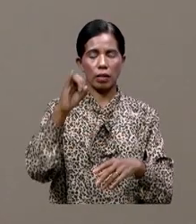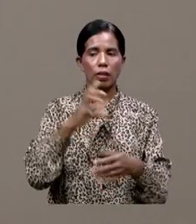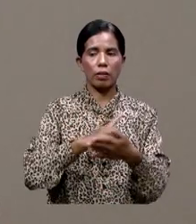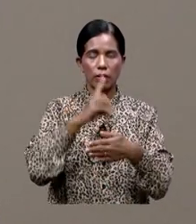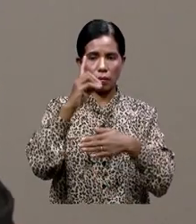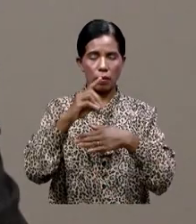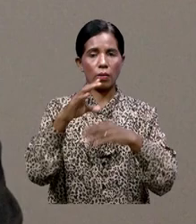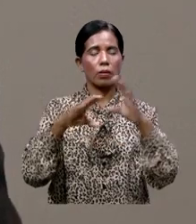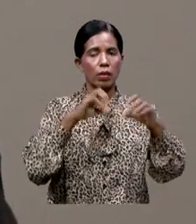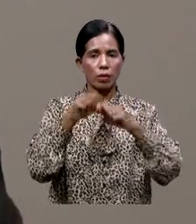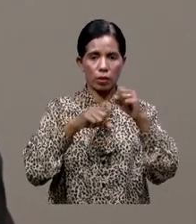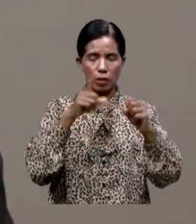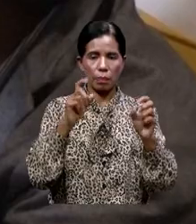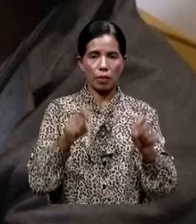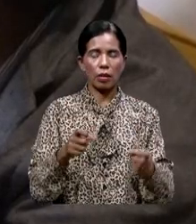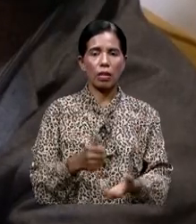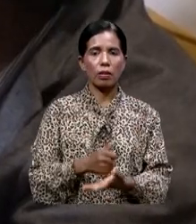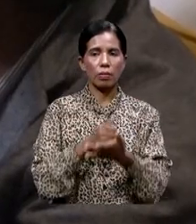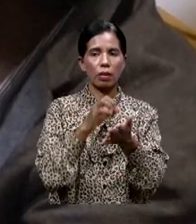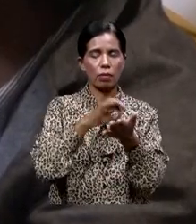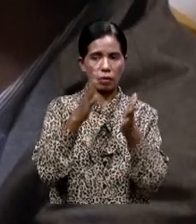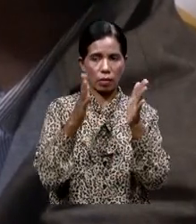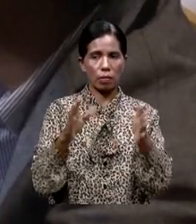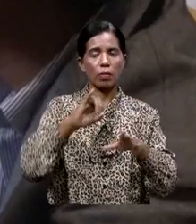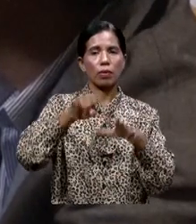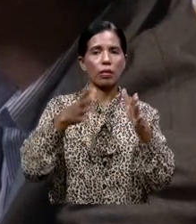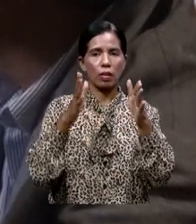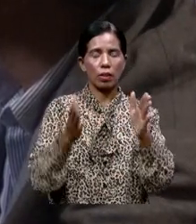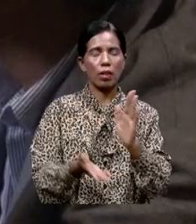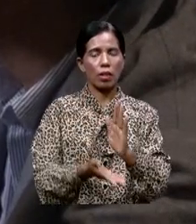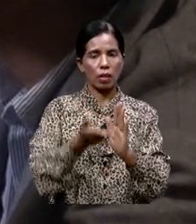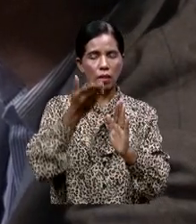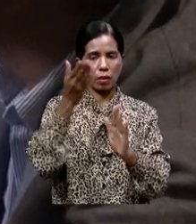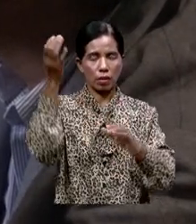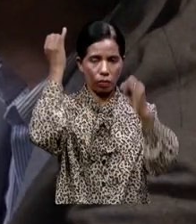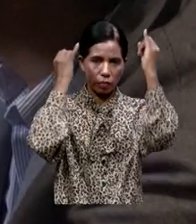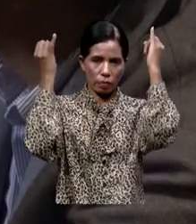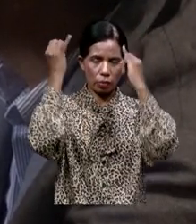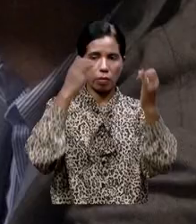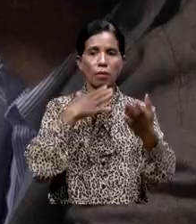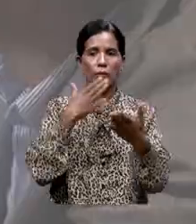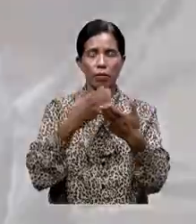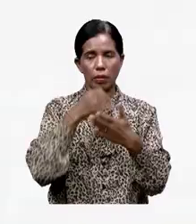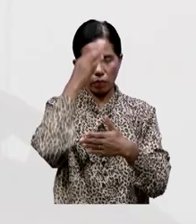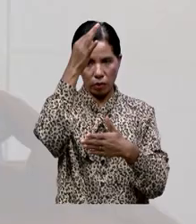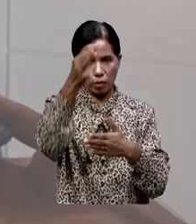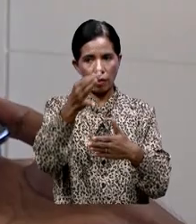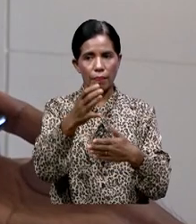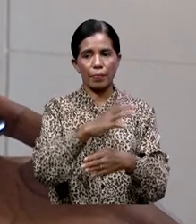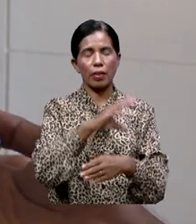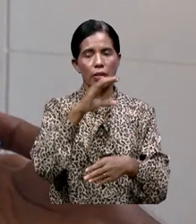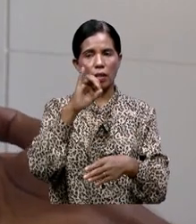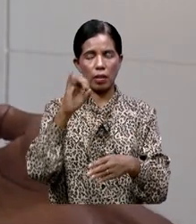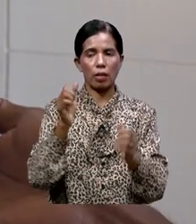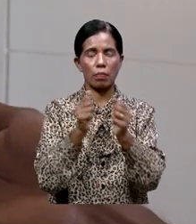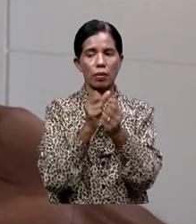comunicação social, precisa apoio ou formação para jornalista sira, onde essa é a qualidade de informação. Bawing, Conselho de Imprensa, José